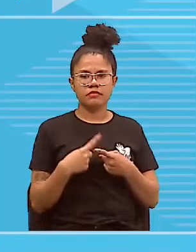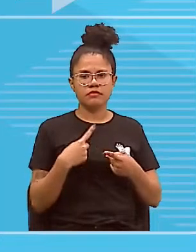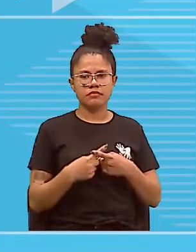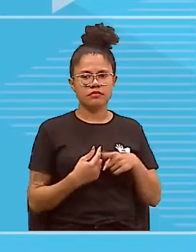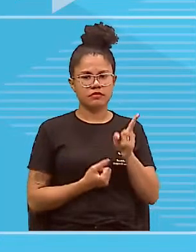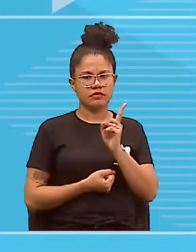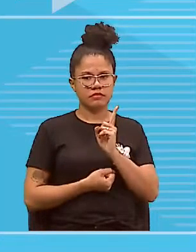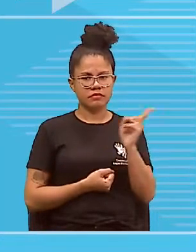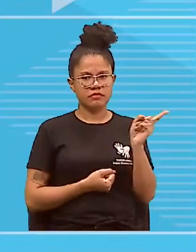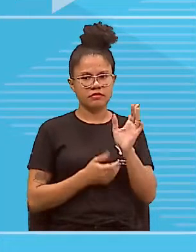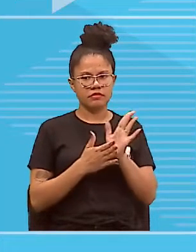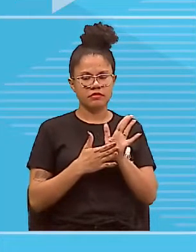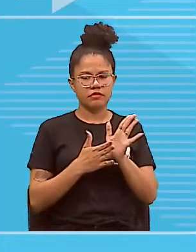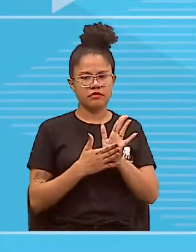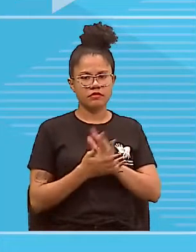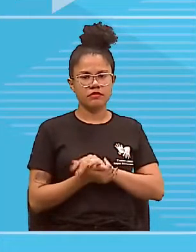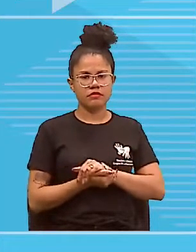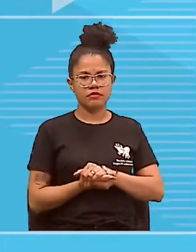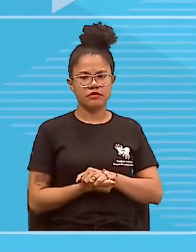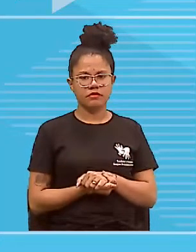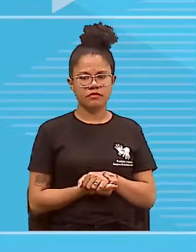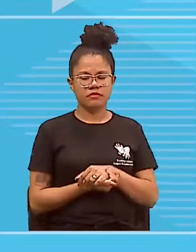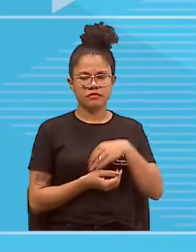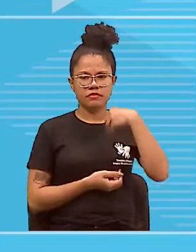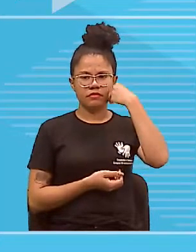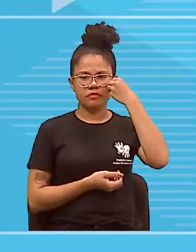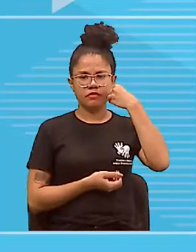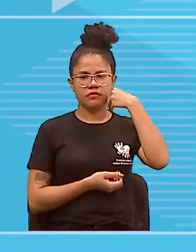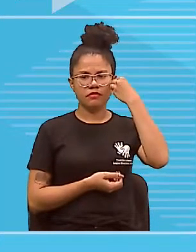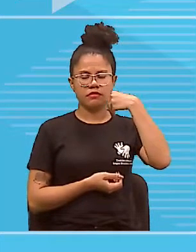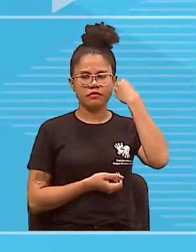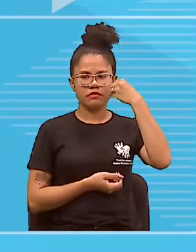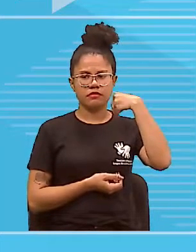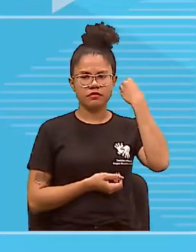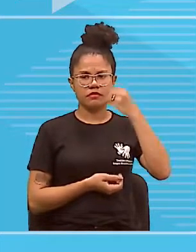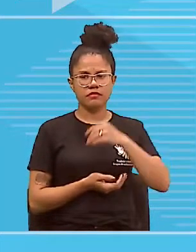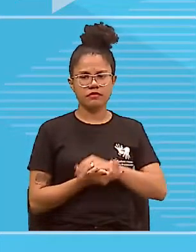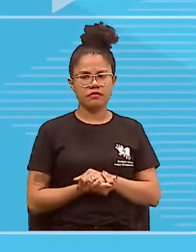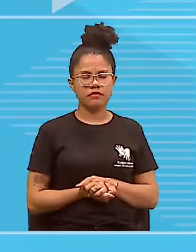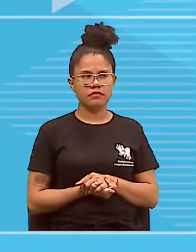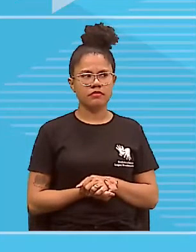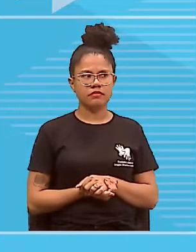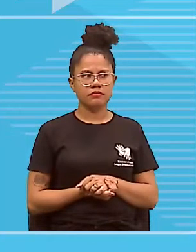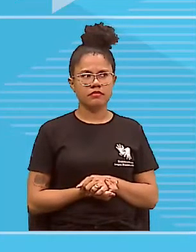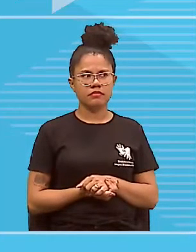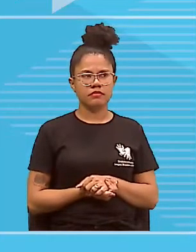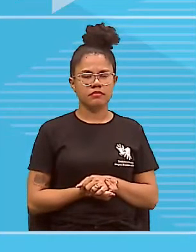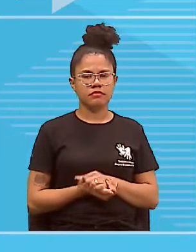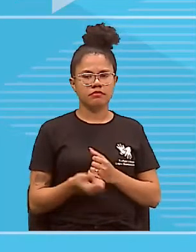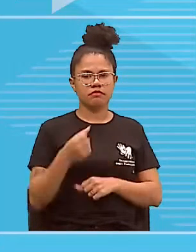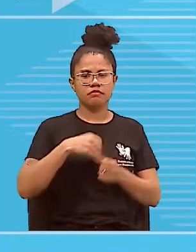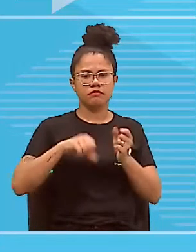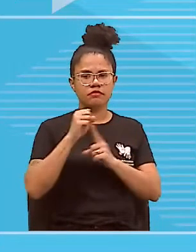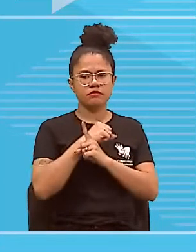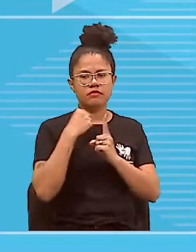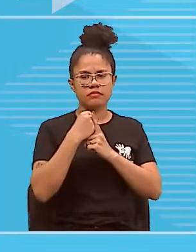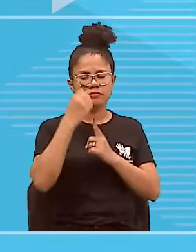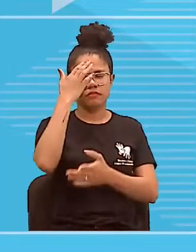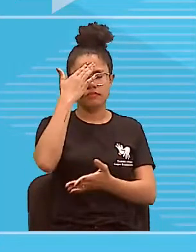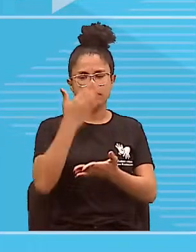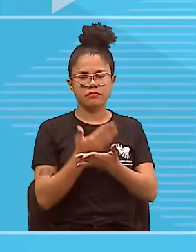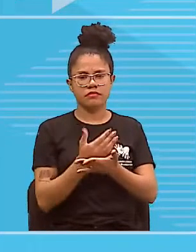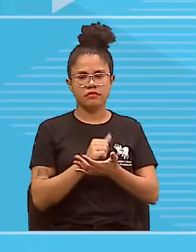foi quem propôs um experimento que realmente fez a sociedade acreditar